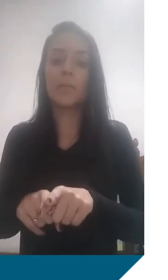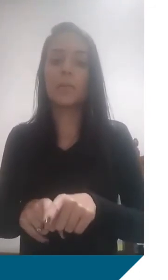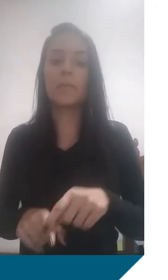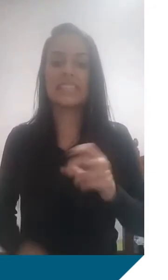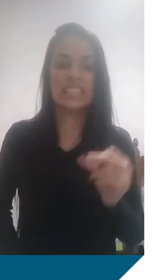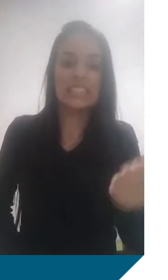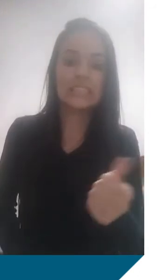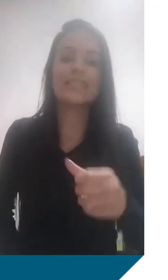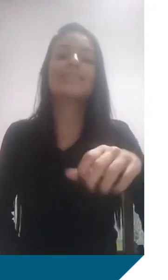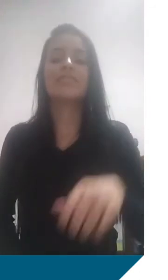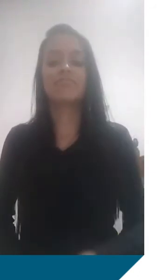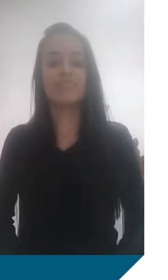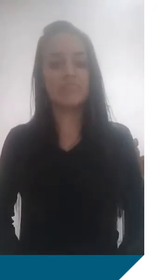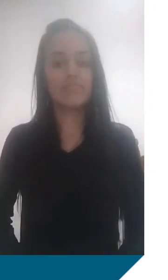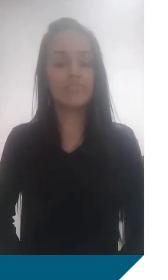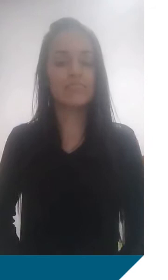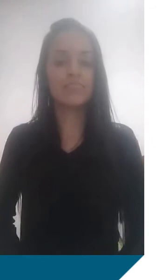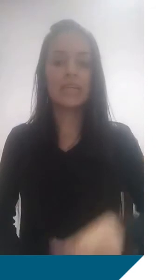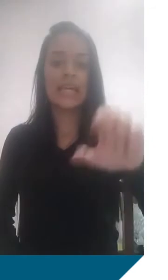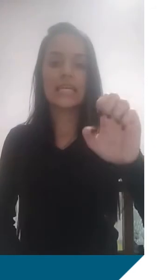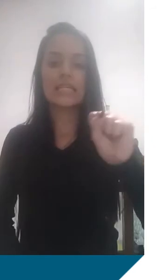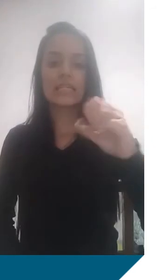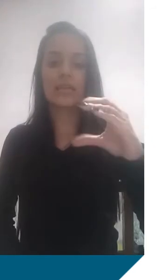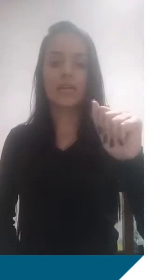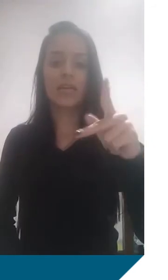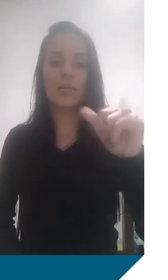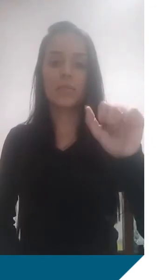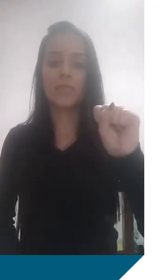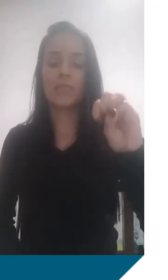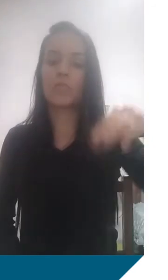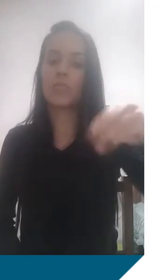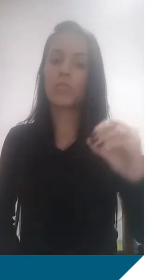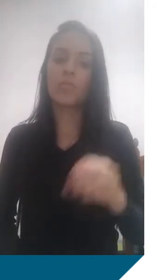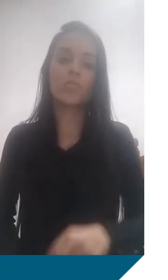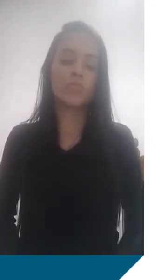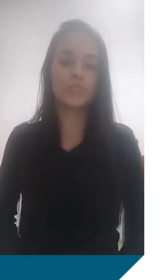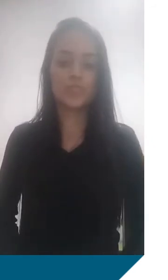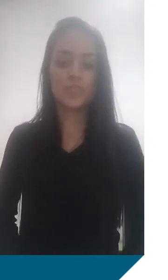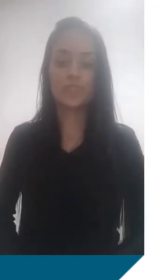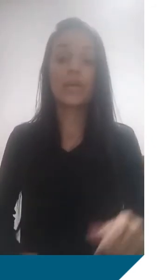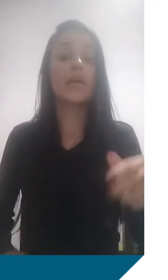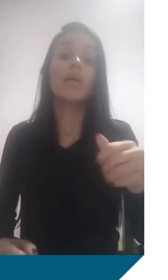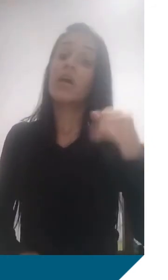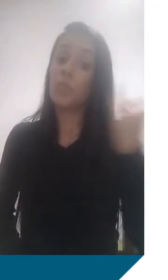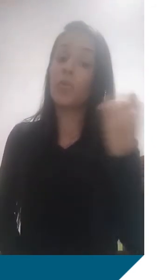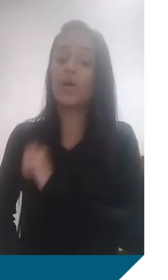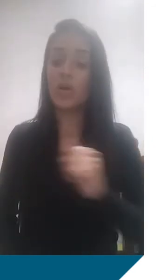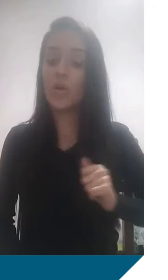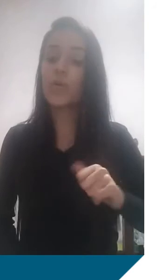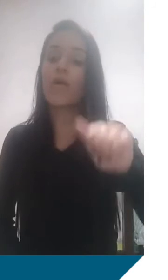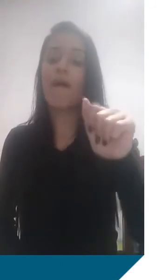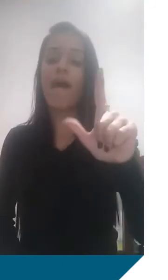fuga por meio de fantasias, delírios, e temos como principais autores Álvares de Azevedo,